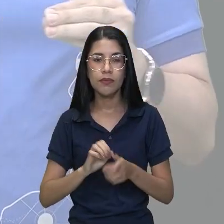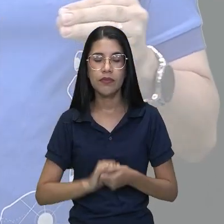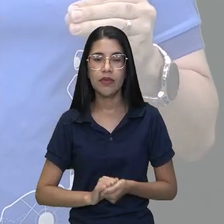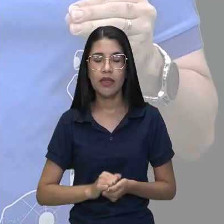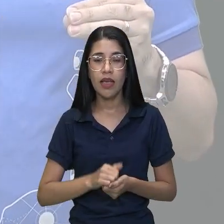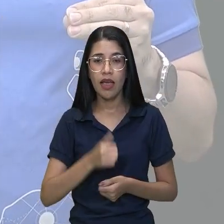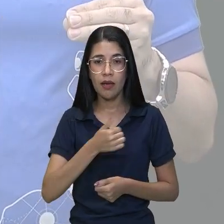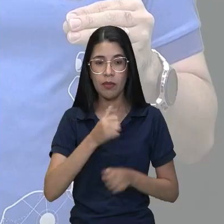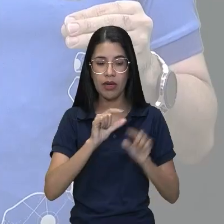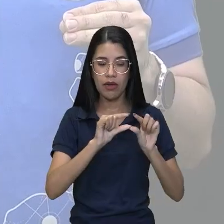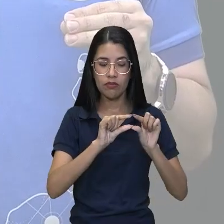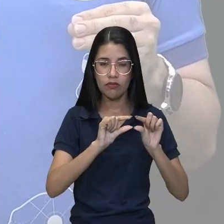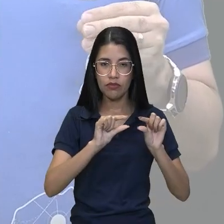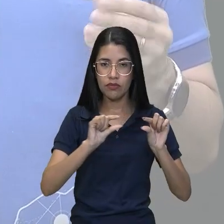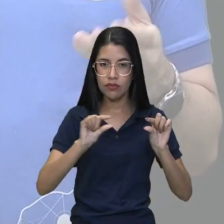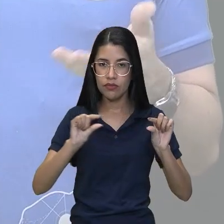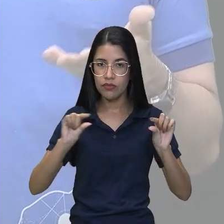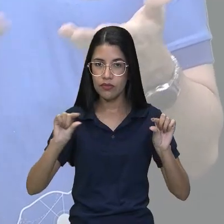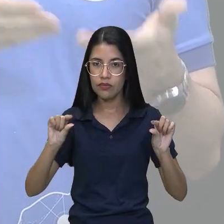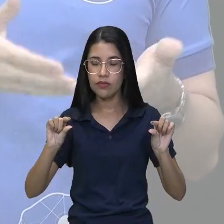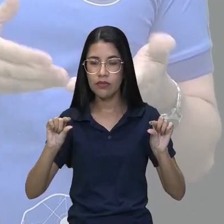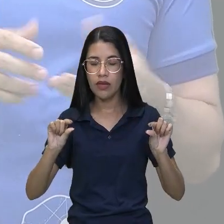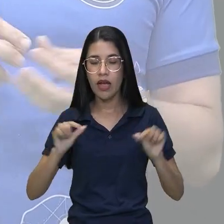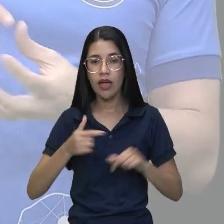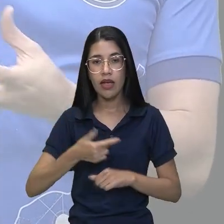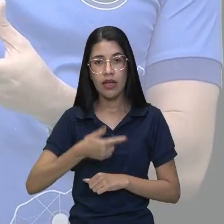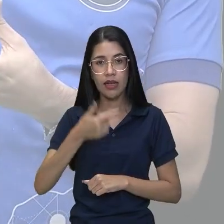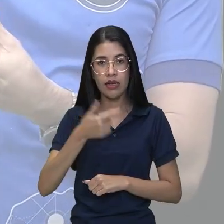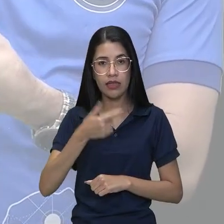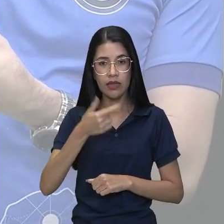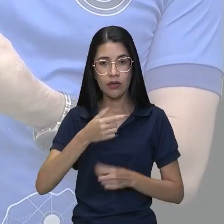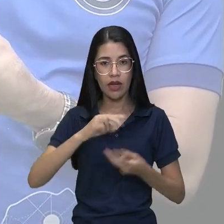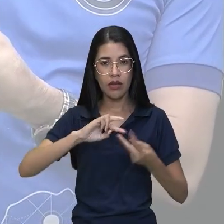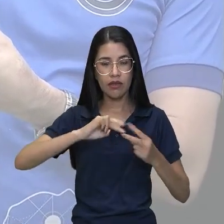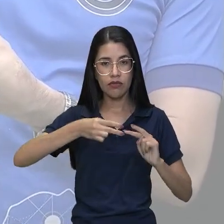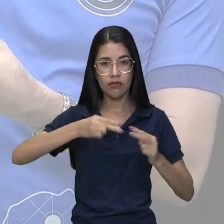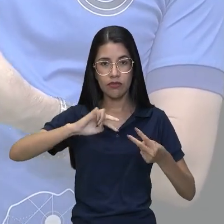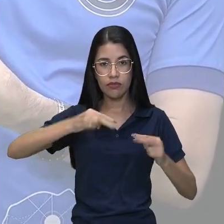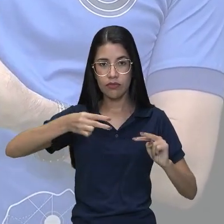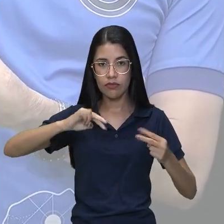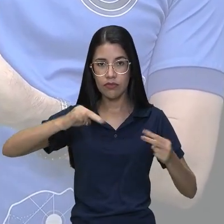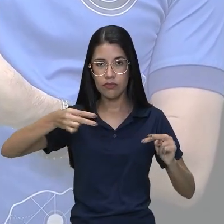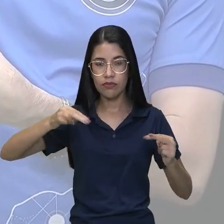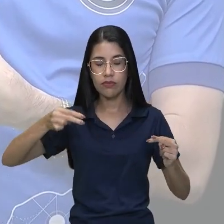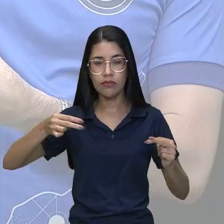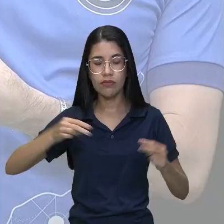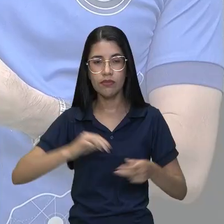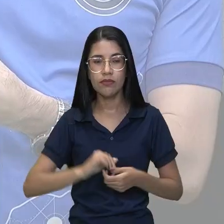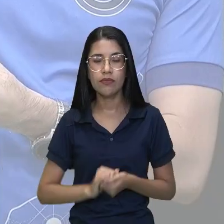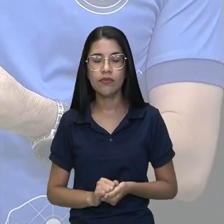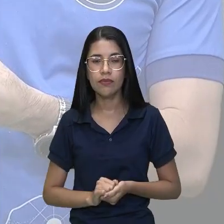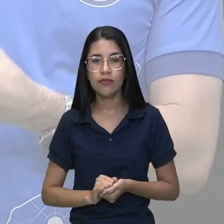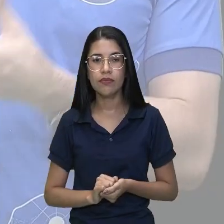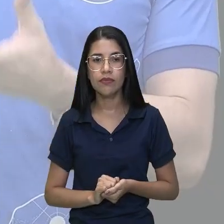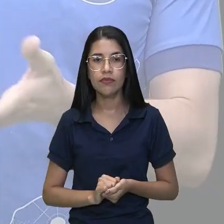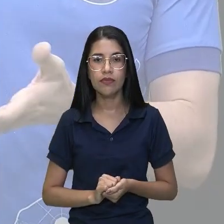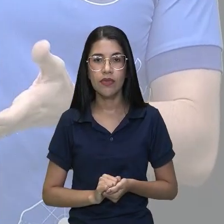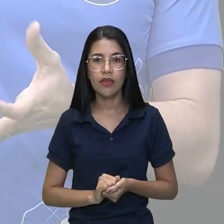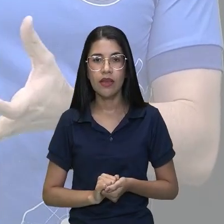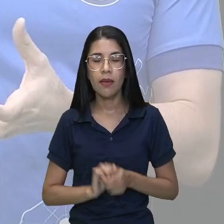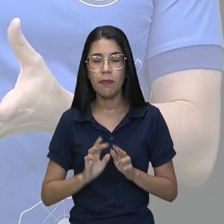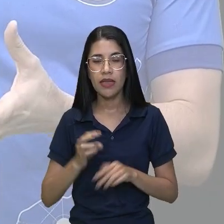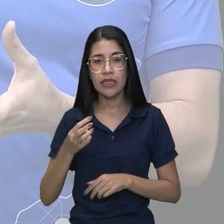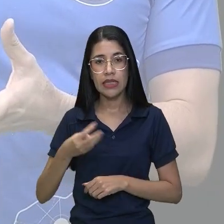que é uma linha, tá? Já a secundária, ela envolve nela mesmo, ok? Já